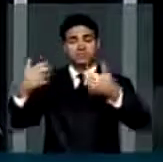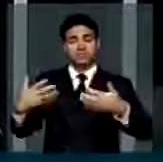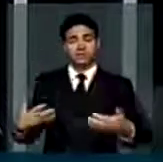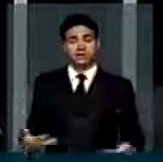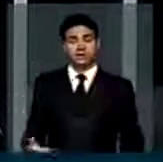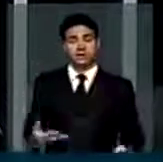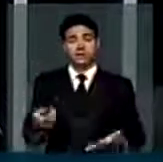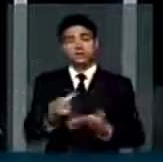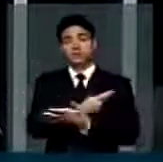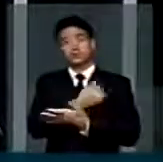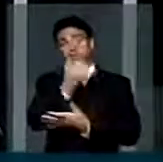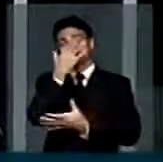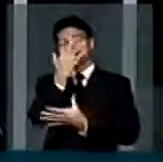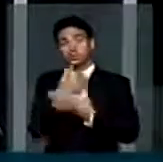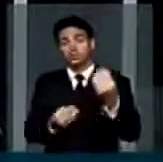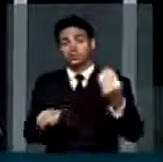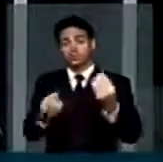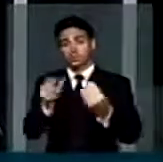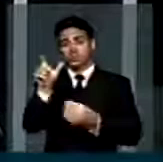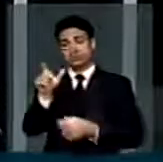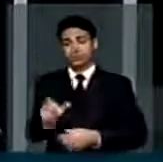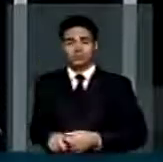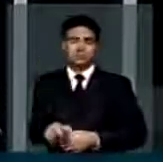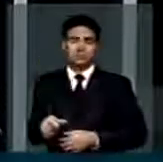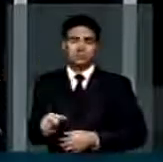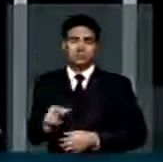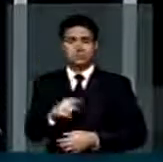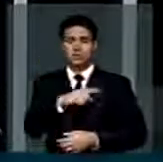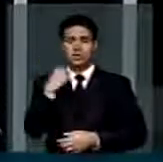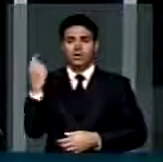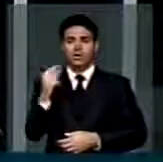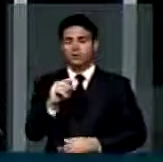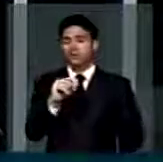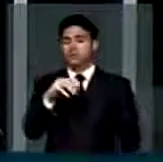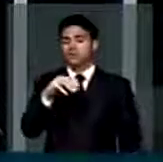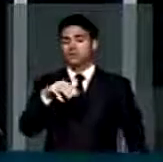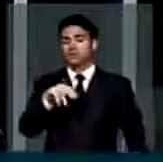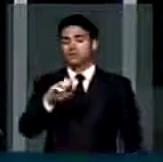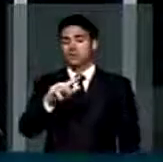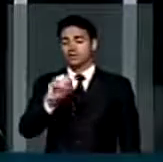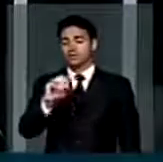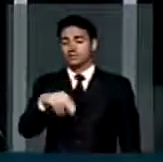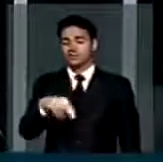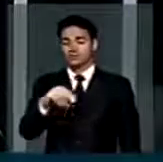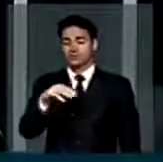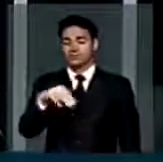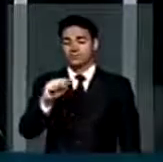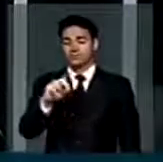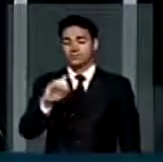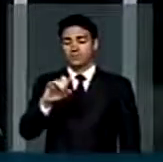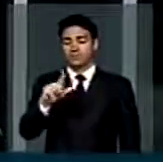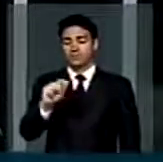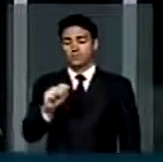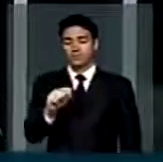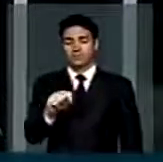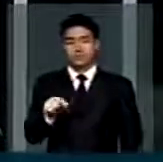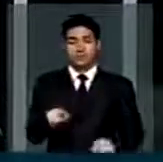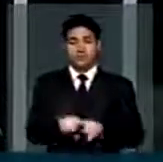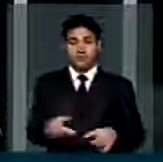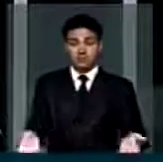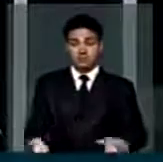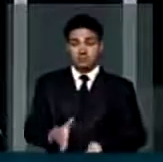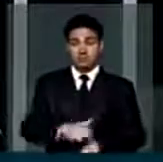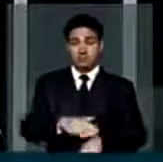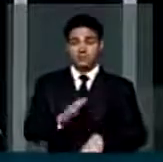o desaparecimento de Nelson Mandela, uma referência para todos nós. Eu, nesse momento, senhor presidente,